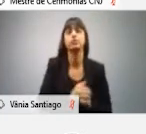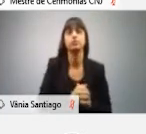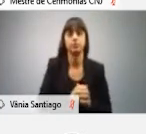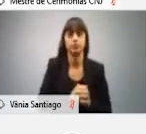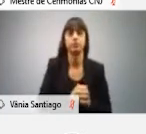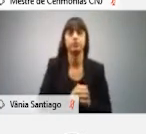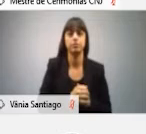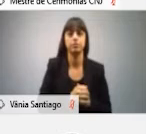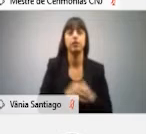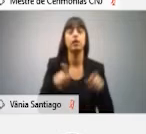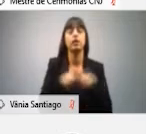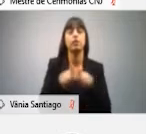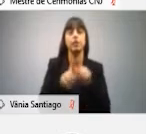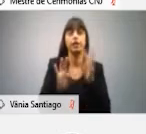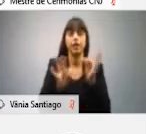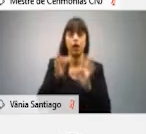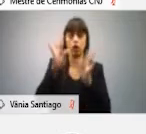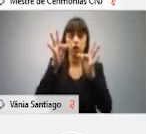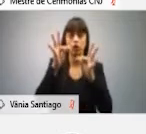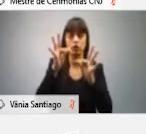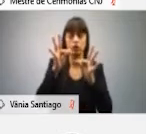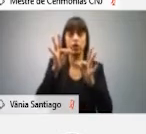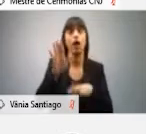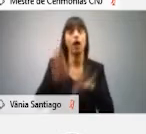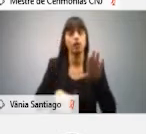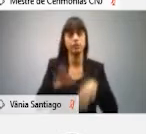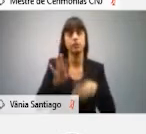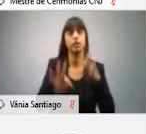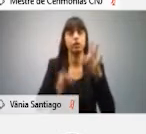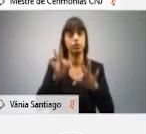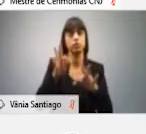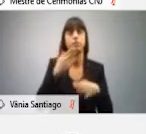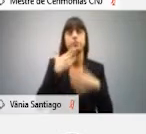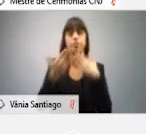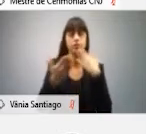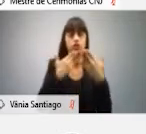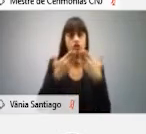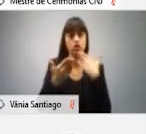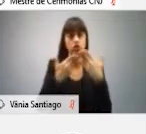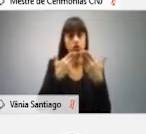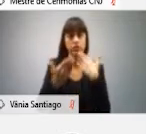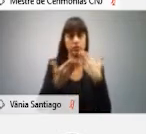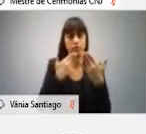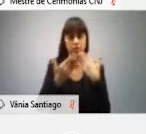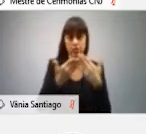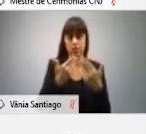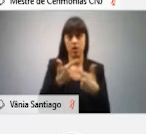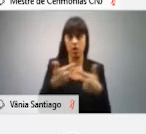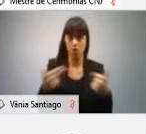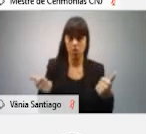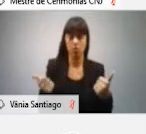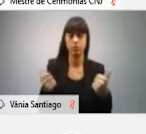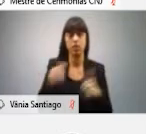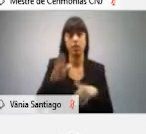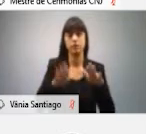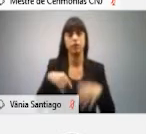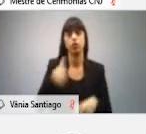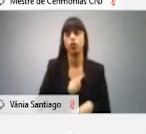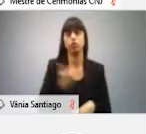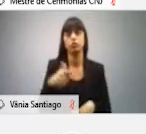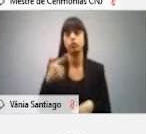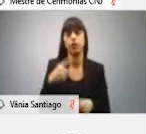As tecnologias, que geralmente são tecnologias pedidas sem que a gente encontre embasamento